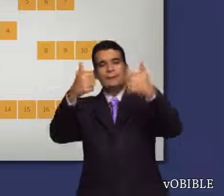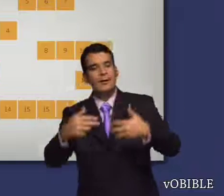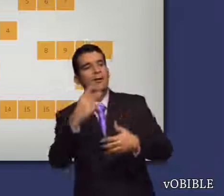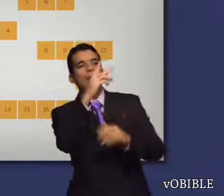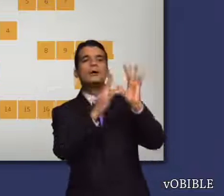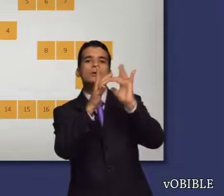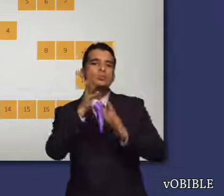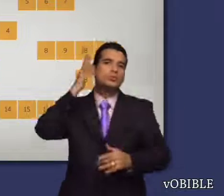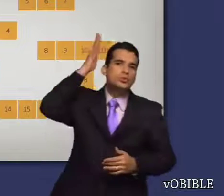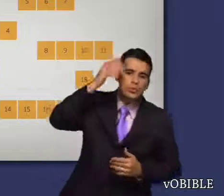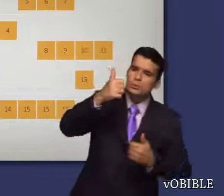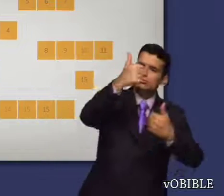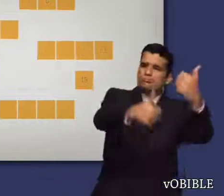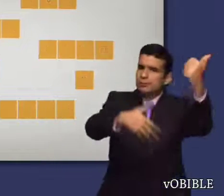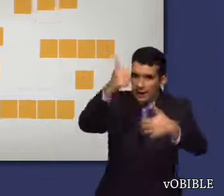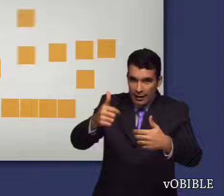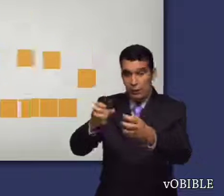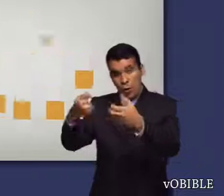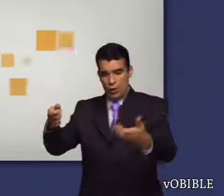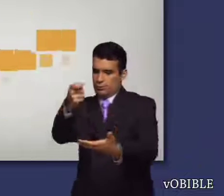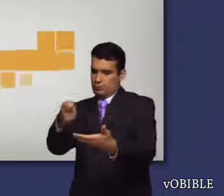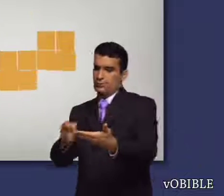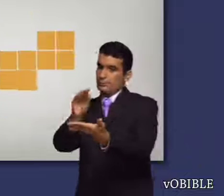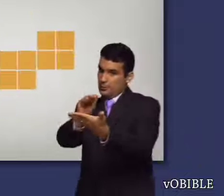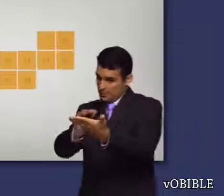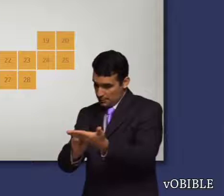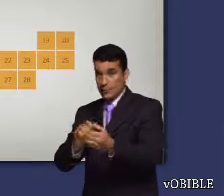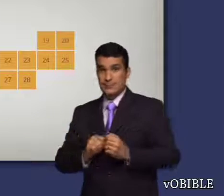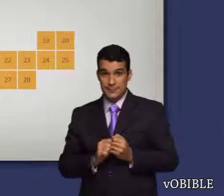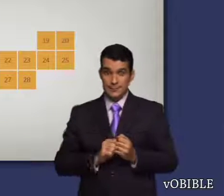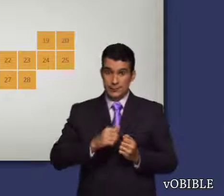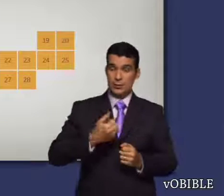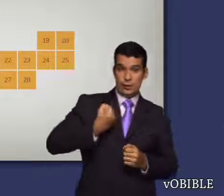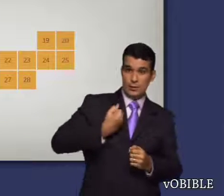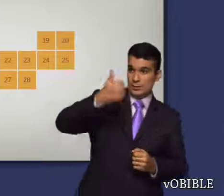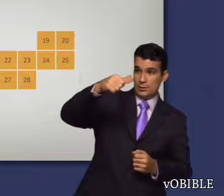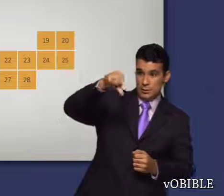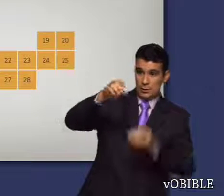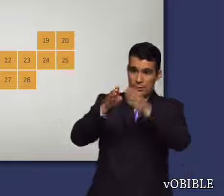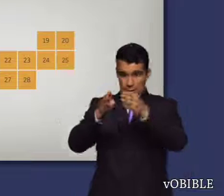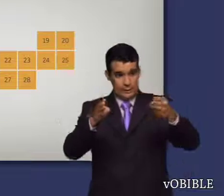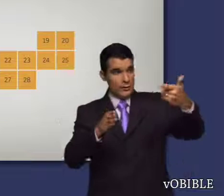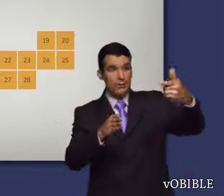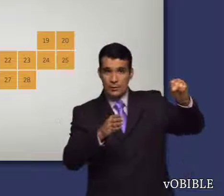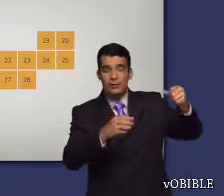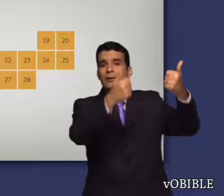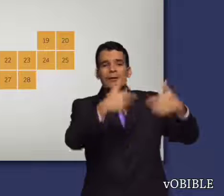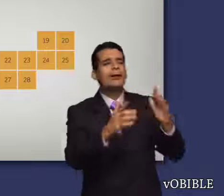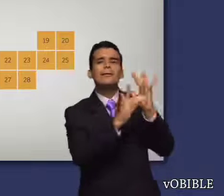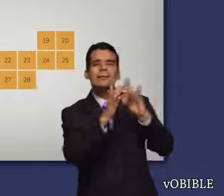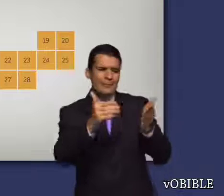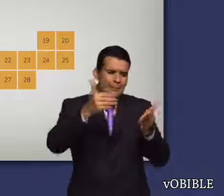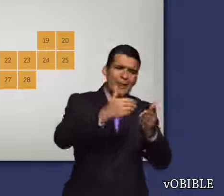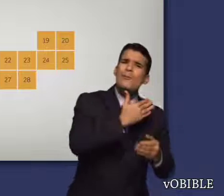ensinos encontrados nos discursos de Jesus. Mas, a partir do 19, Mateus fala dos últimos dias do